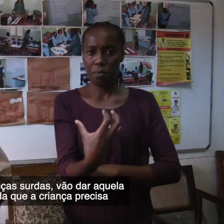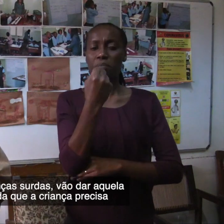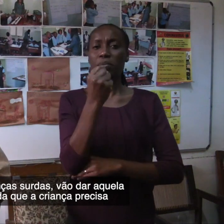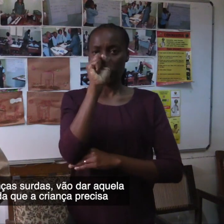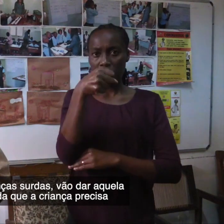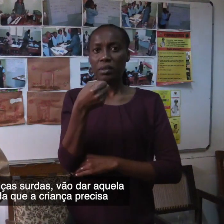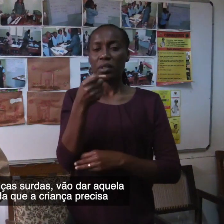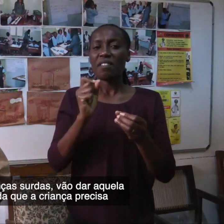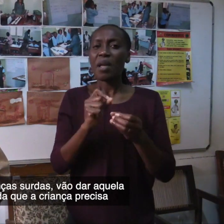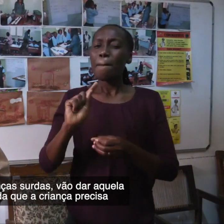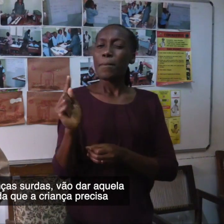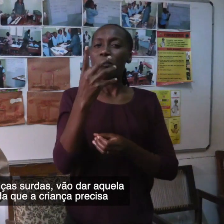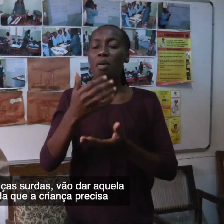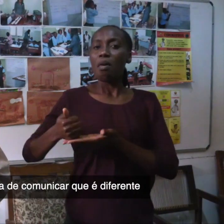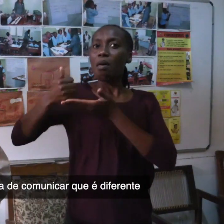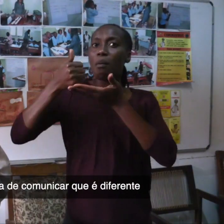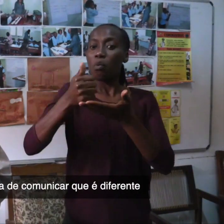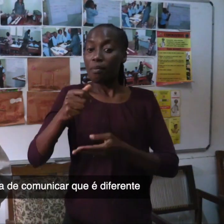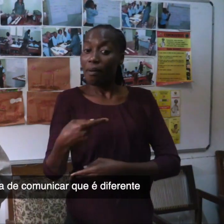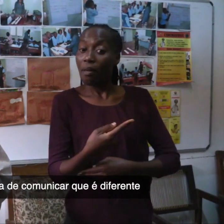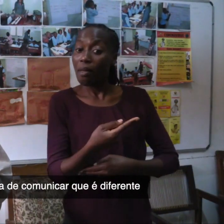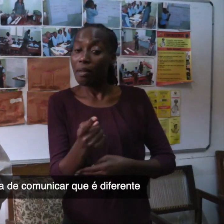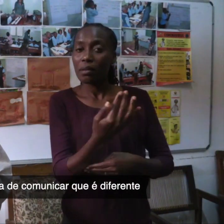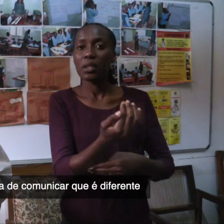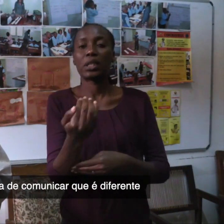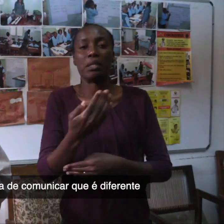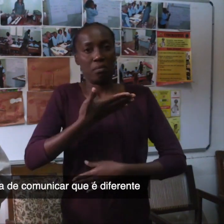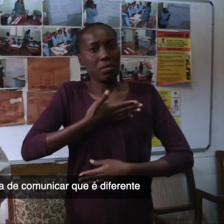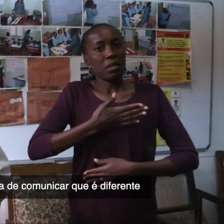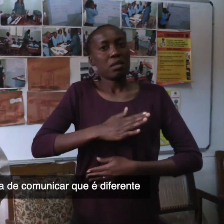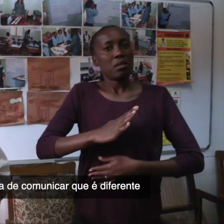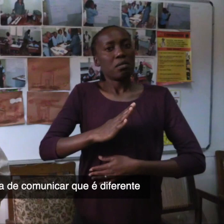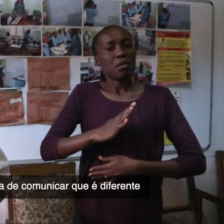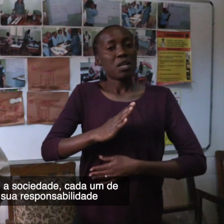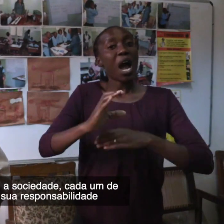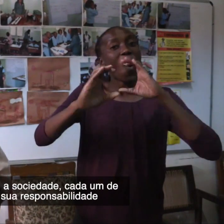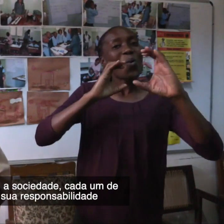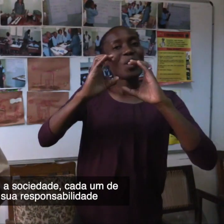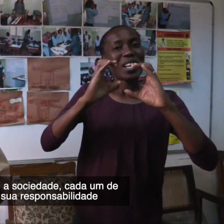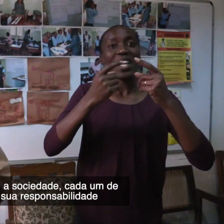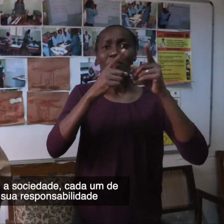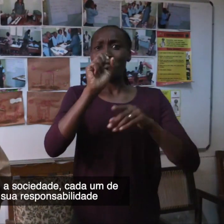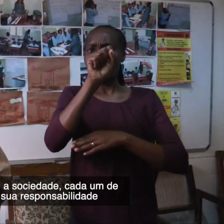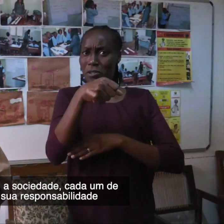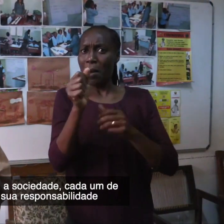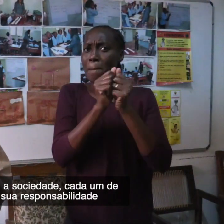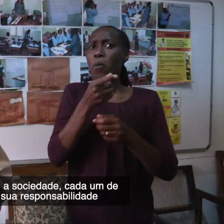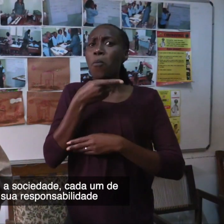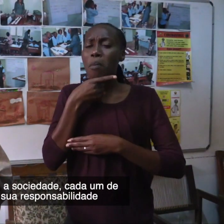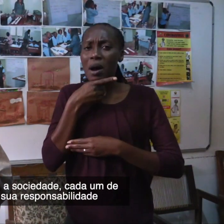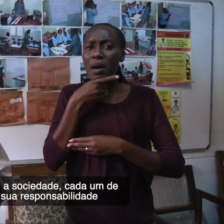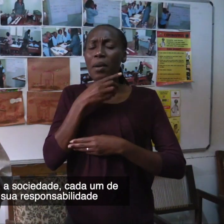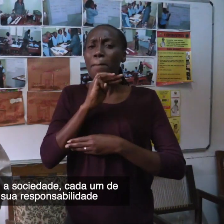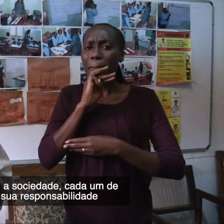aquela primeira ajuda que a criança precisa. Porque é assim, é uma forma de comunicar que é de frente. E então os pais, a sociedade,